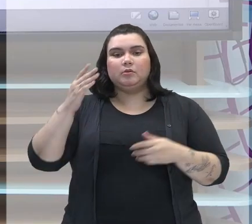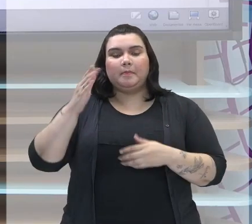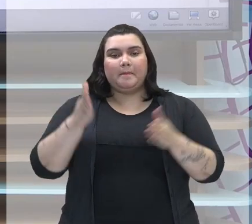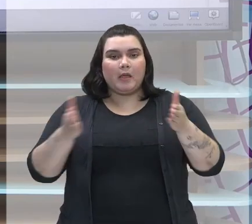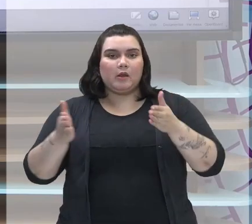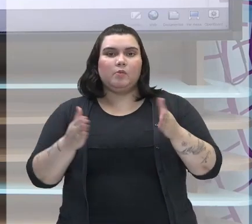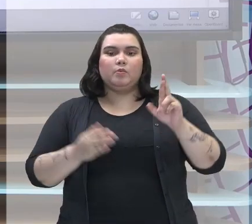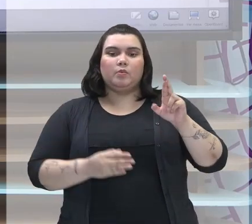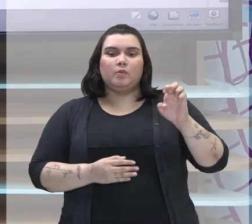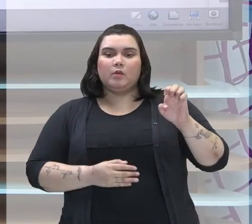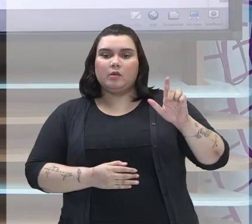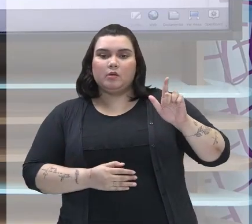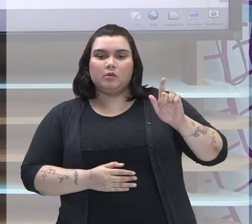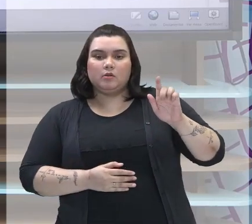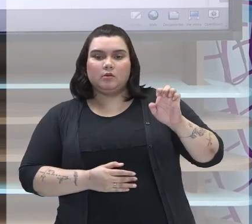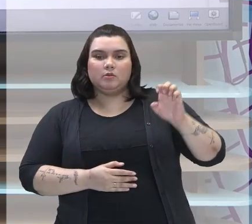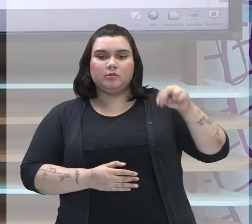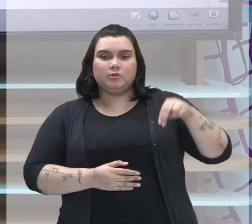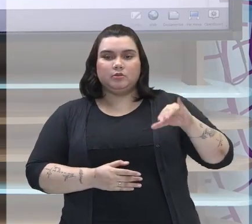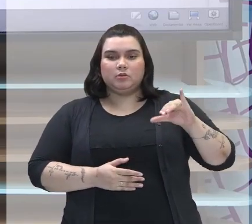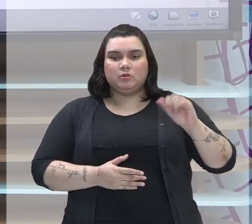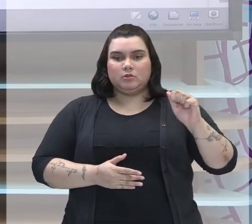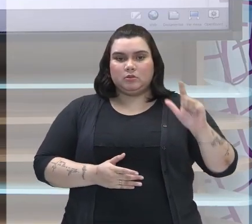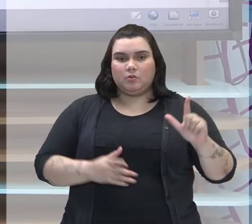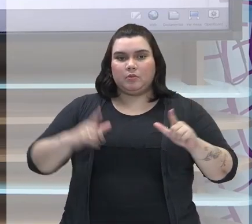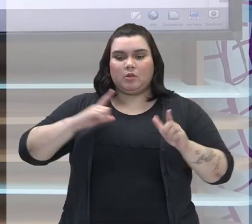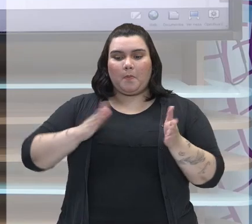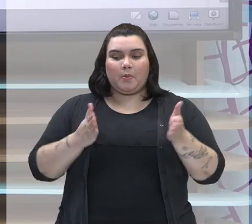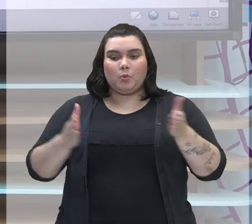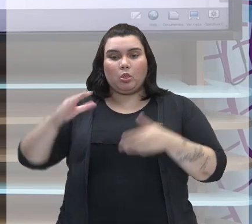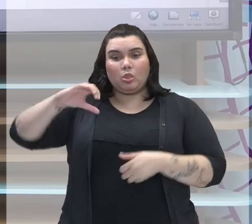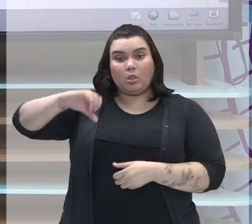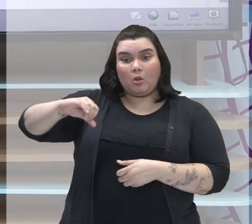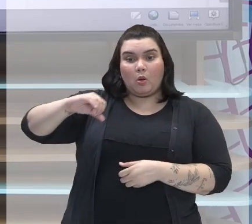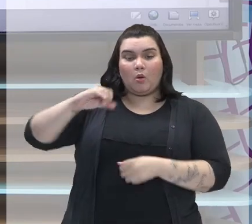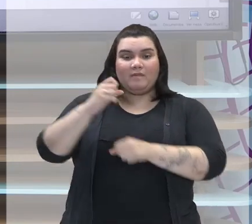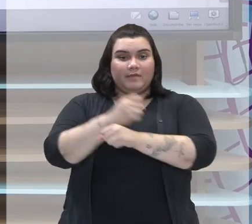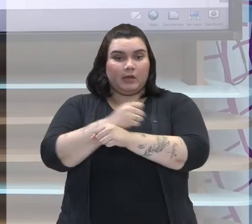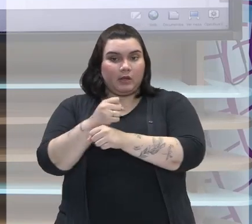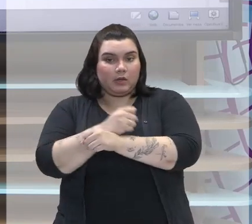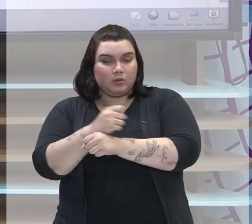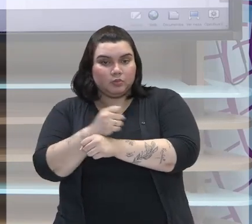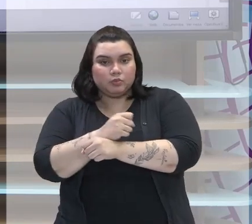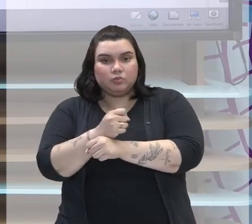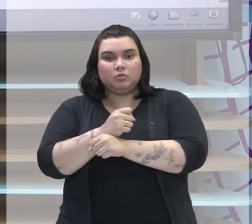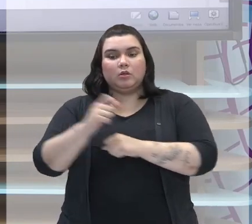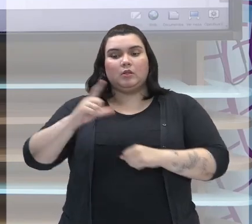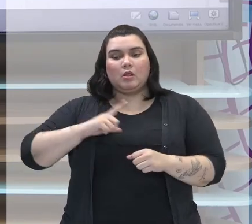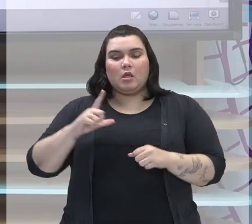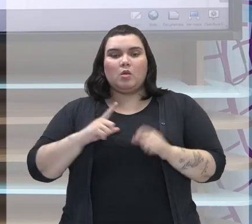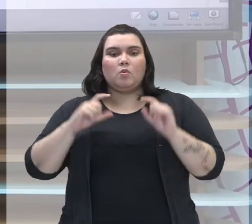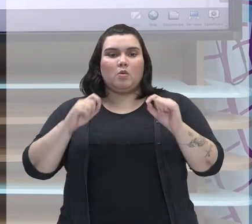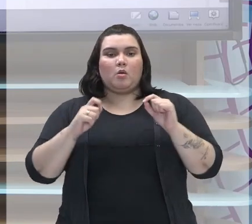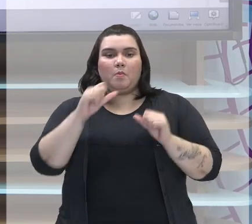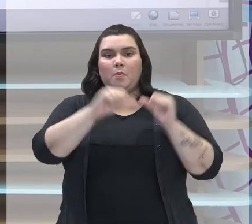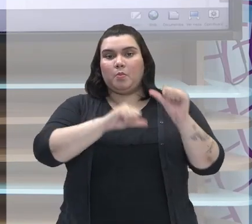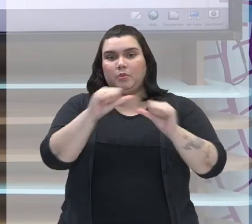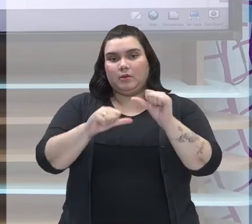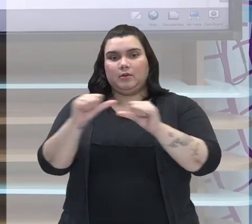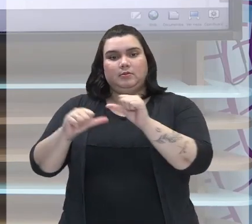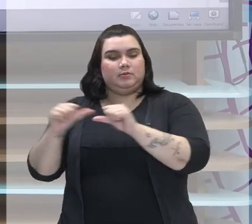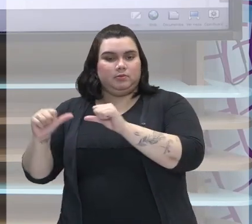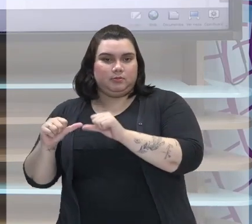você vai ter, né, durante esses 9 anos, uma configuração na